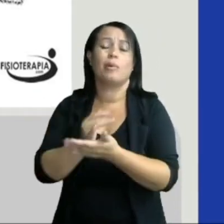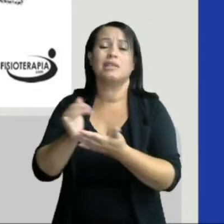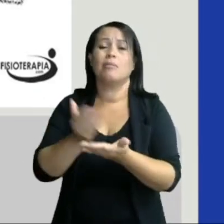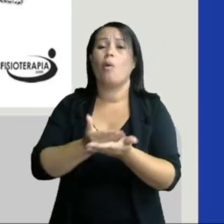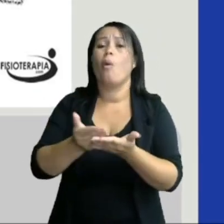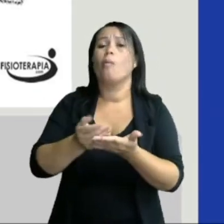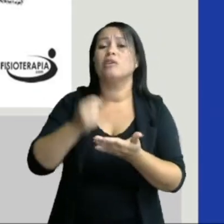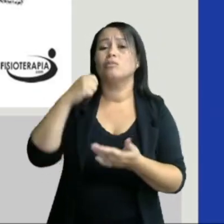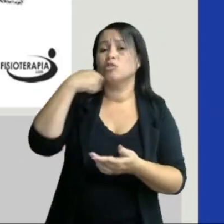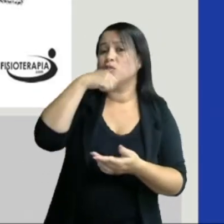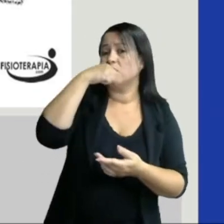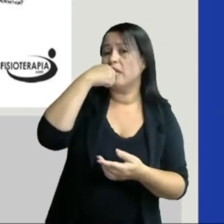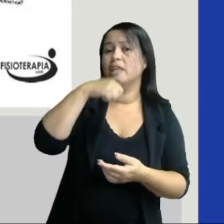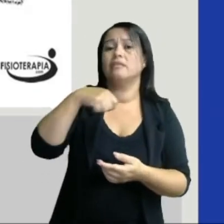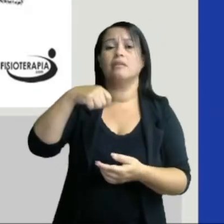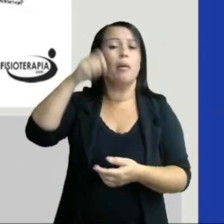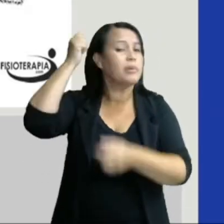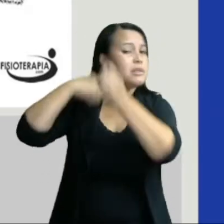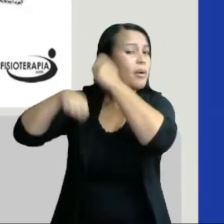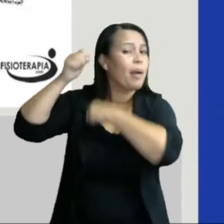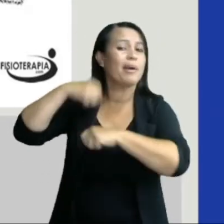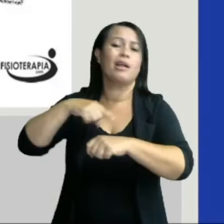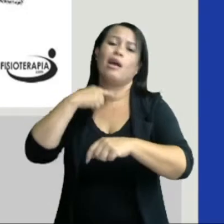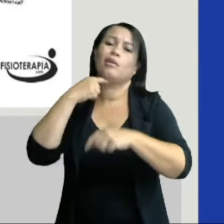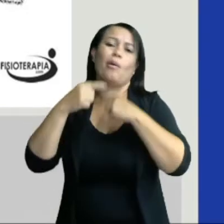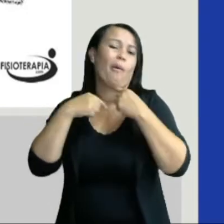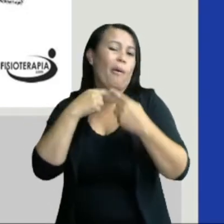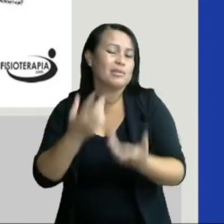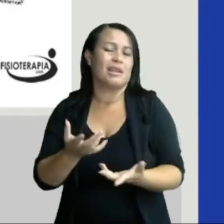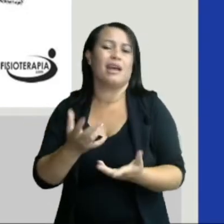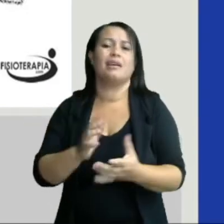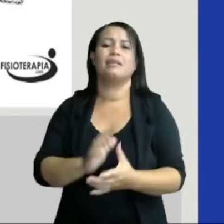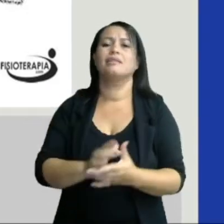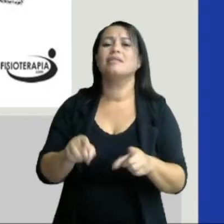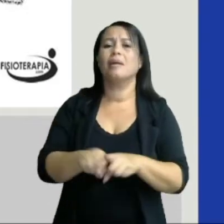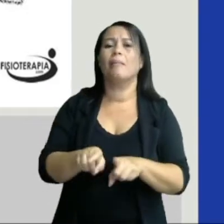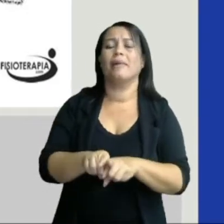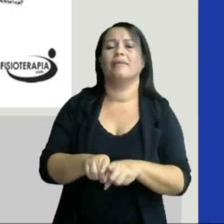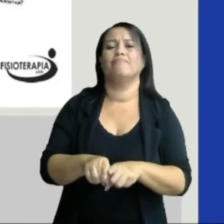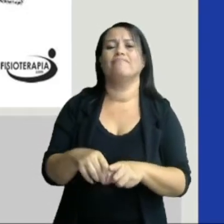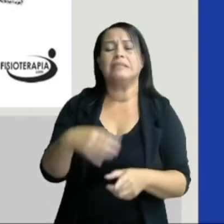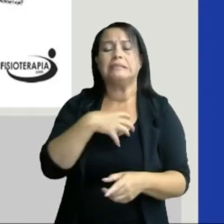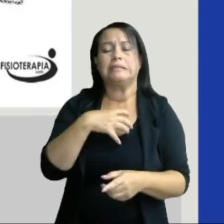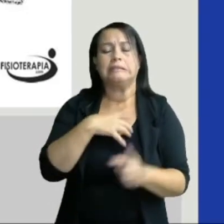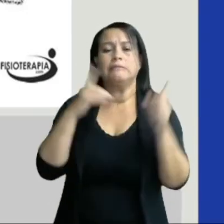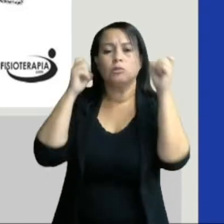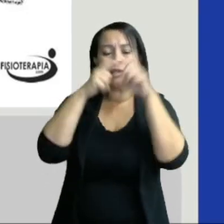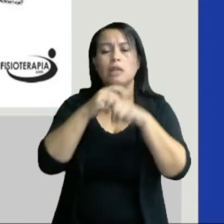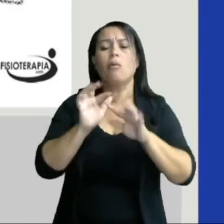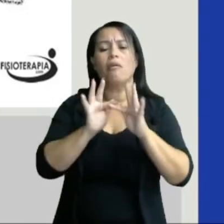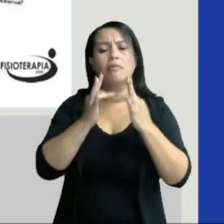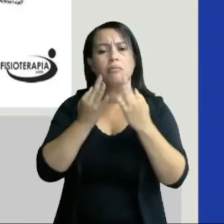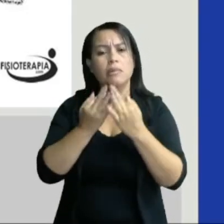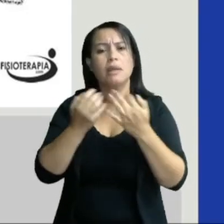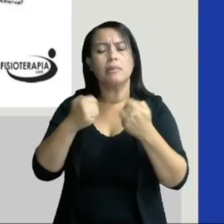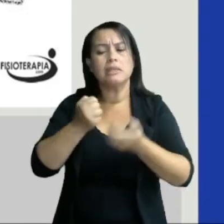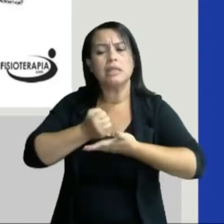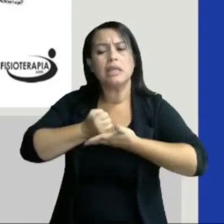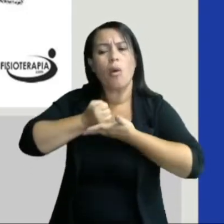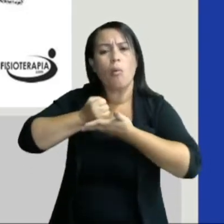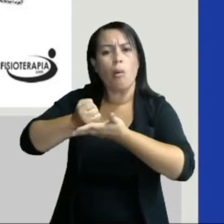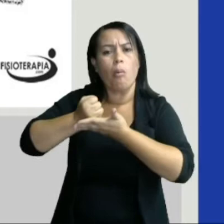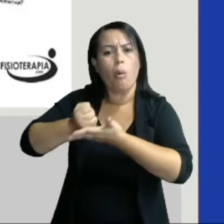cabelo, escovar os dentes, são atos muito sacrificantes para eles. Então toda a família também tem que dar bastante